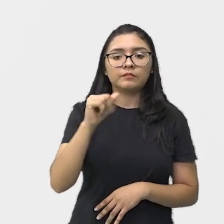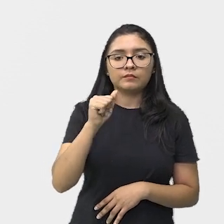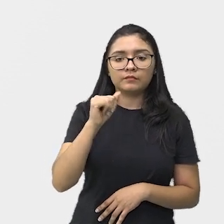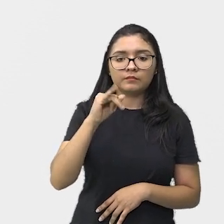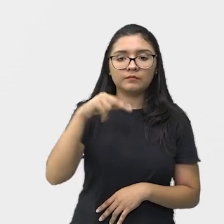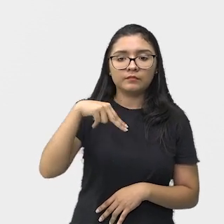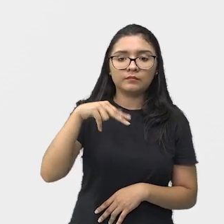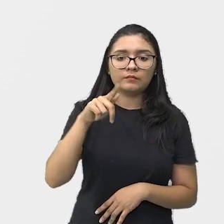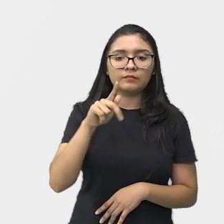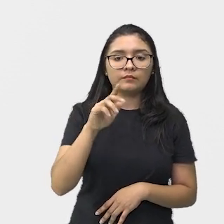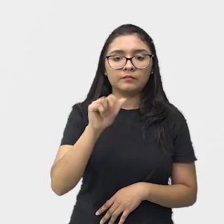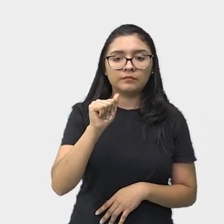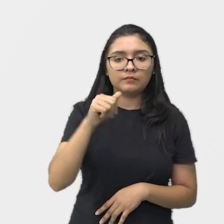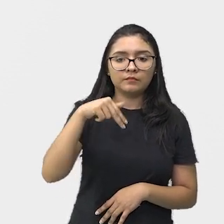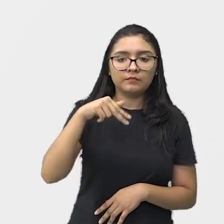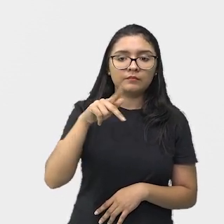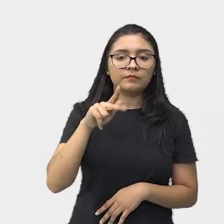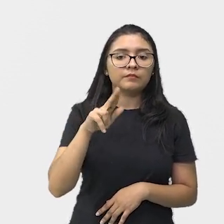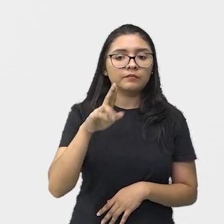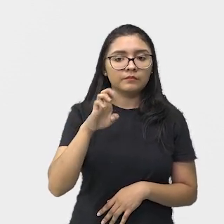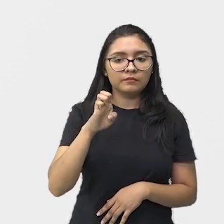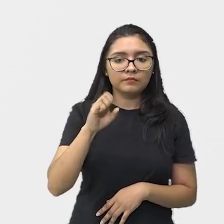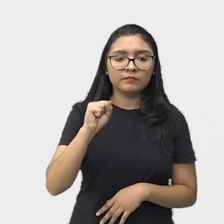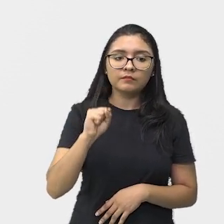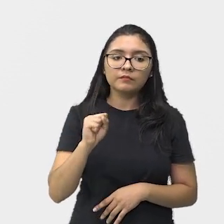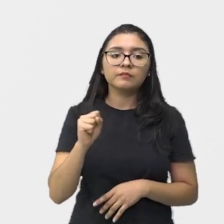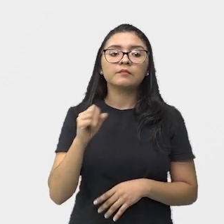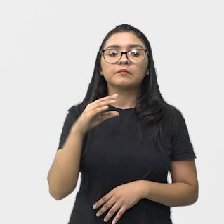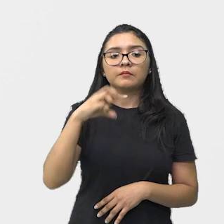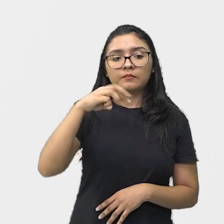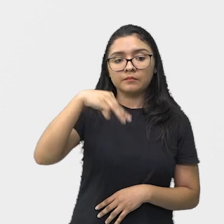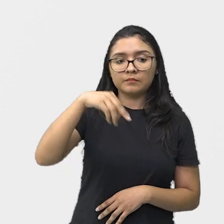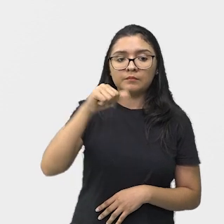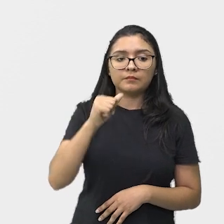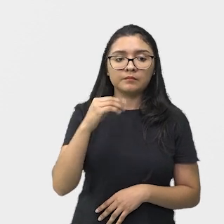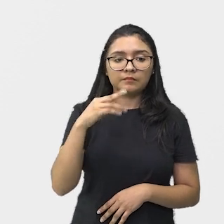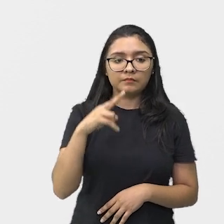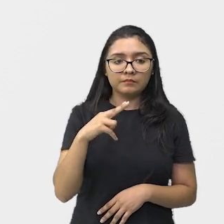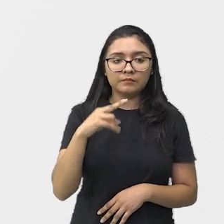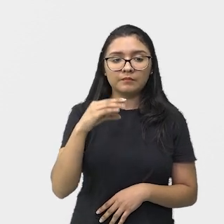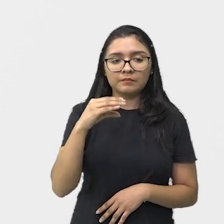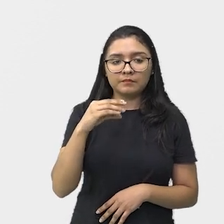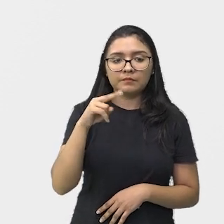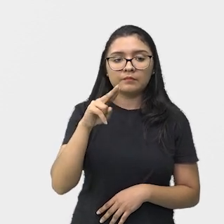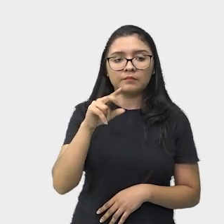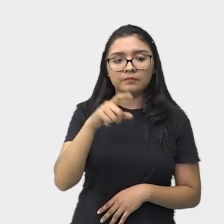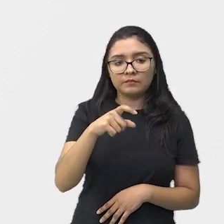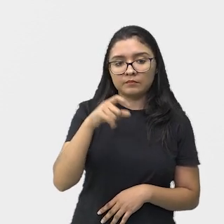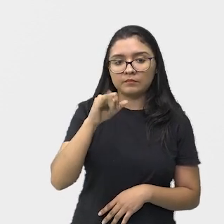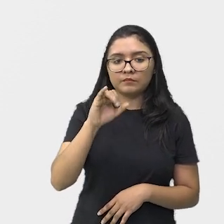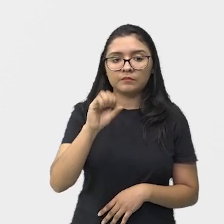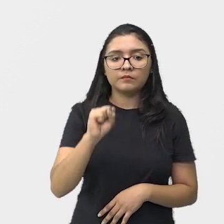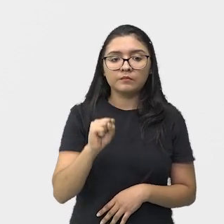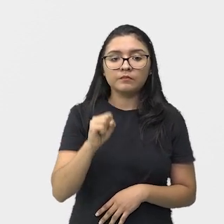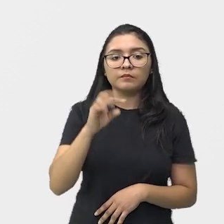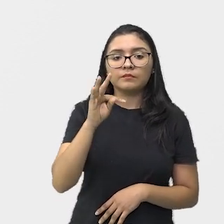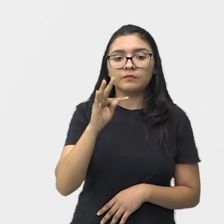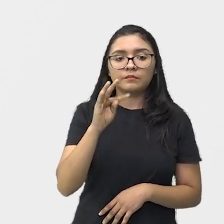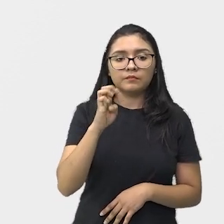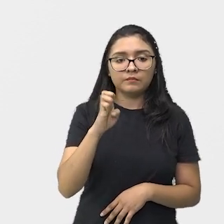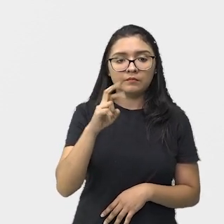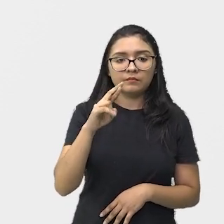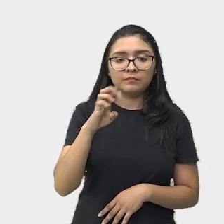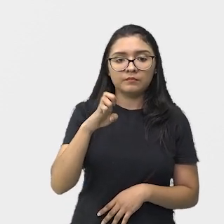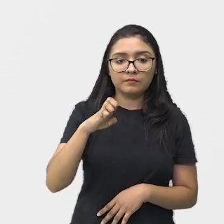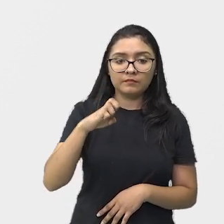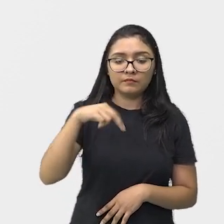chavantes, pataxó e potiguaras, tupi, tapuias, noruag, né, e caraíba.